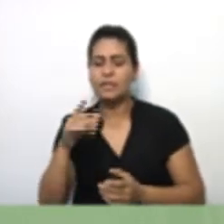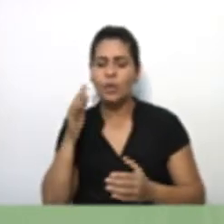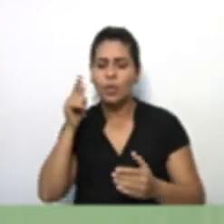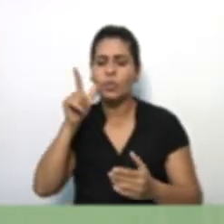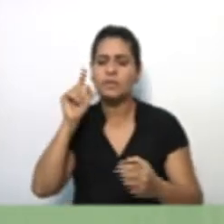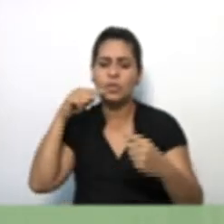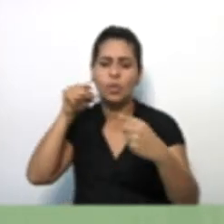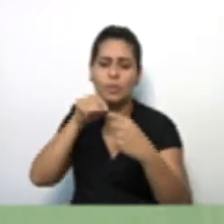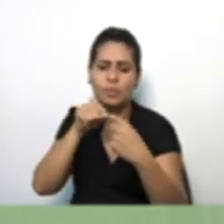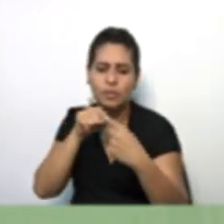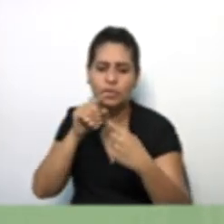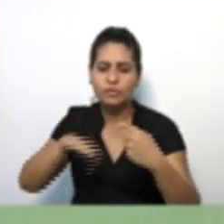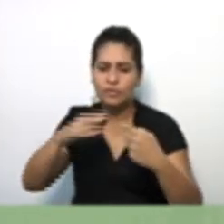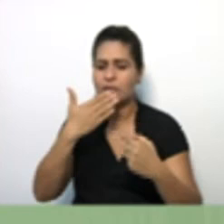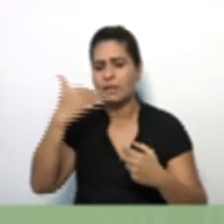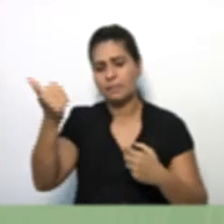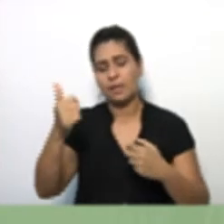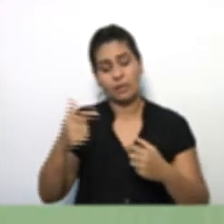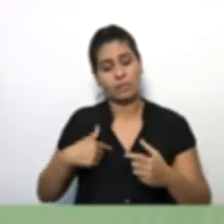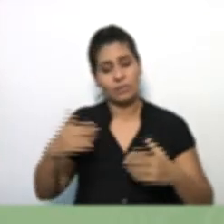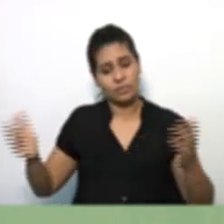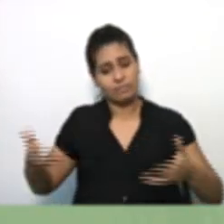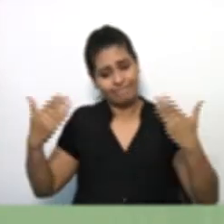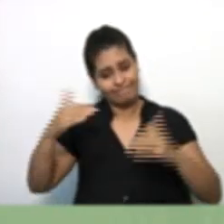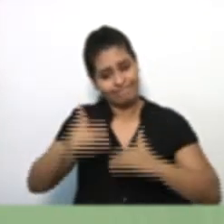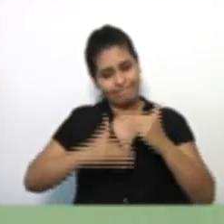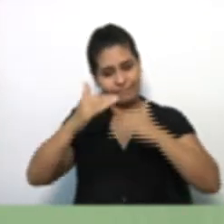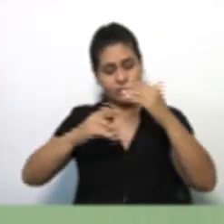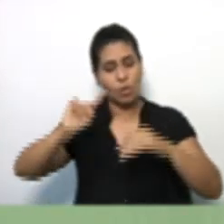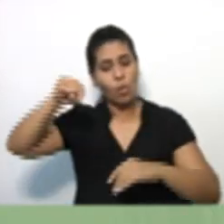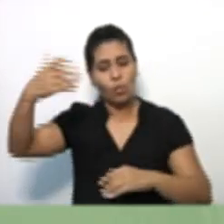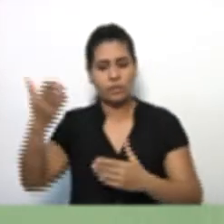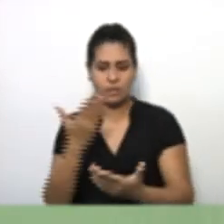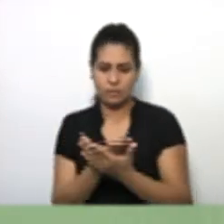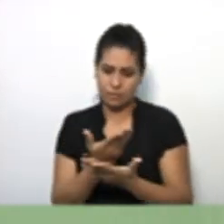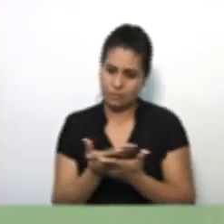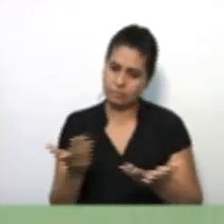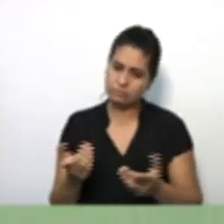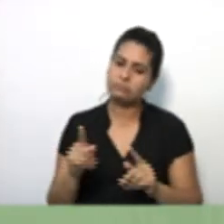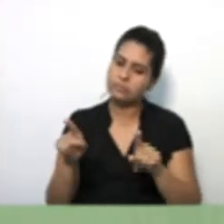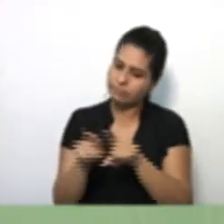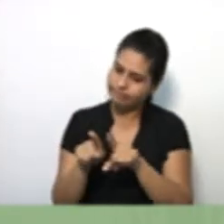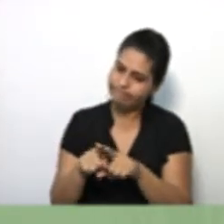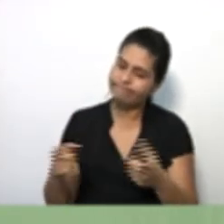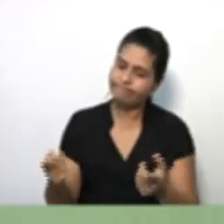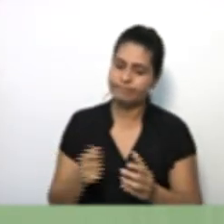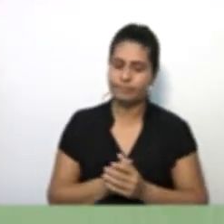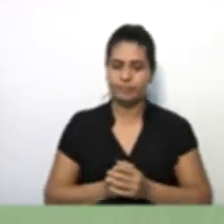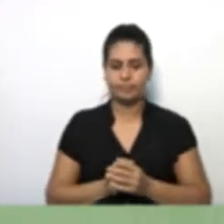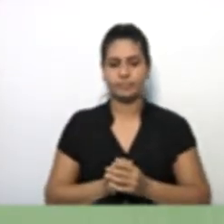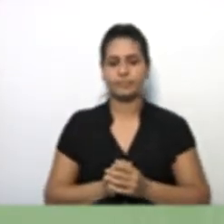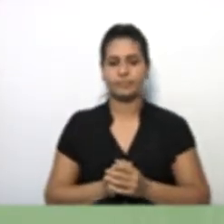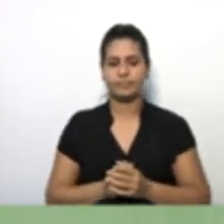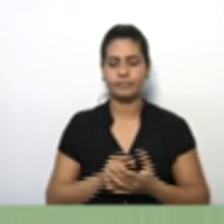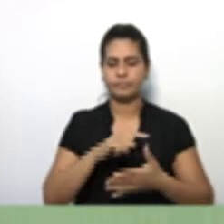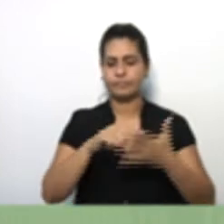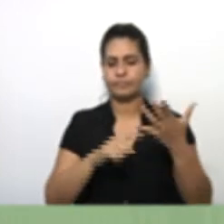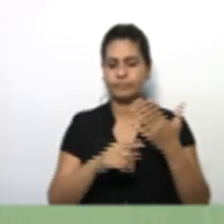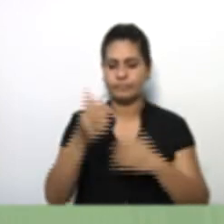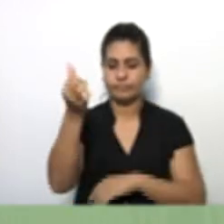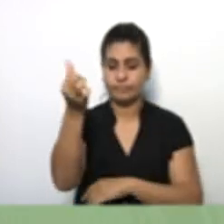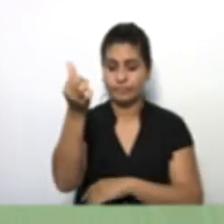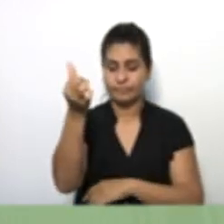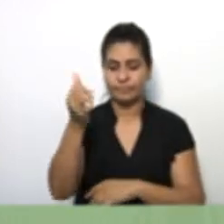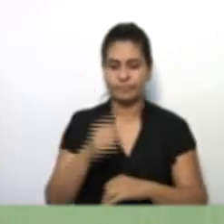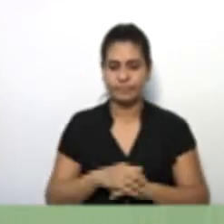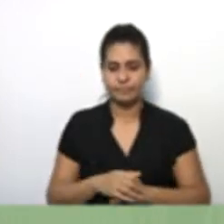atingindo o nosso resultado para melhorar até o nosso desempenho na próxima aula. Isso aqui também faz parte, tá ok? Vamos para a questão número 6? Explique